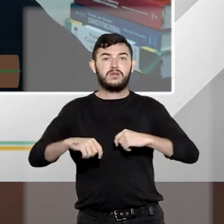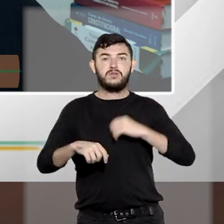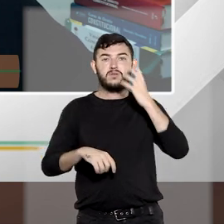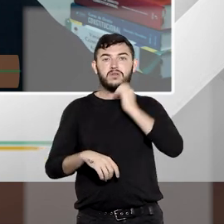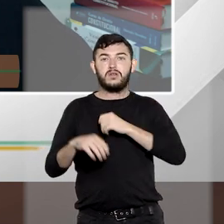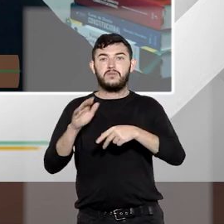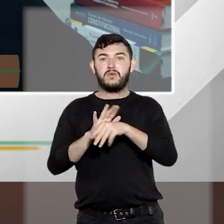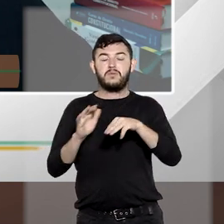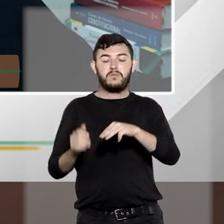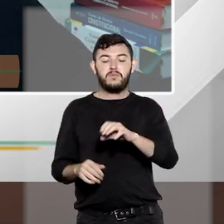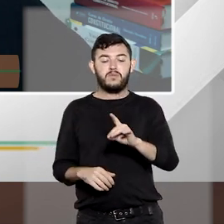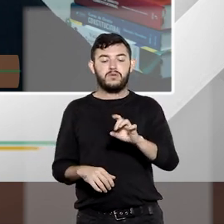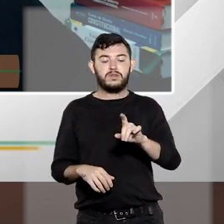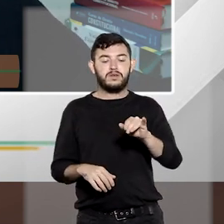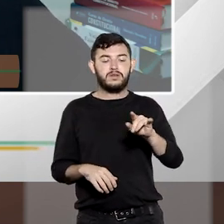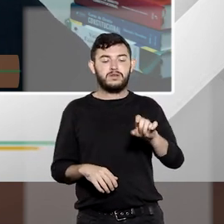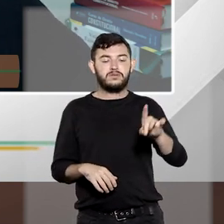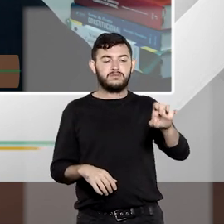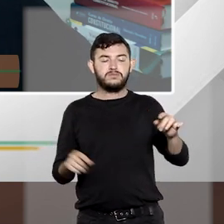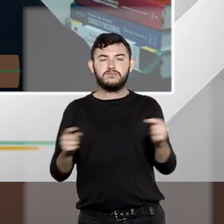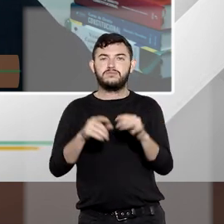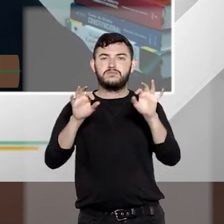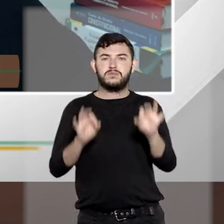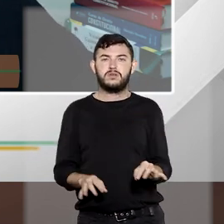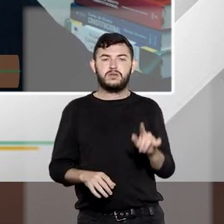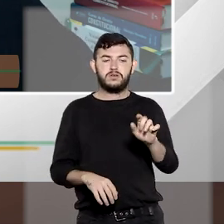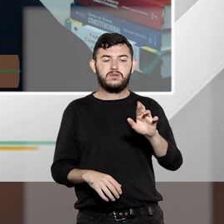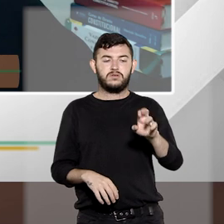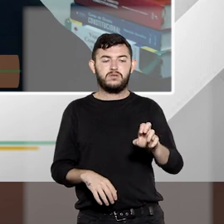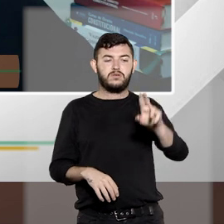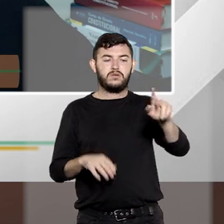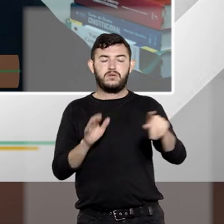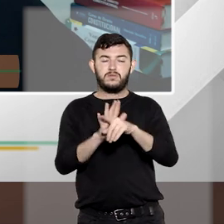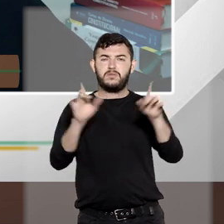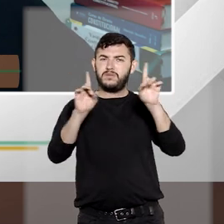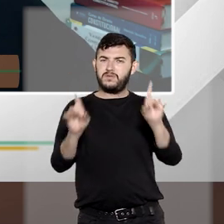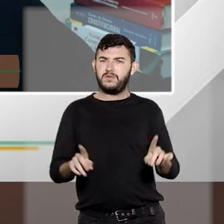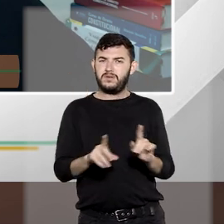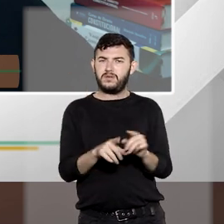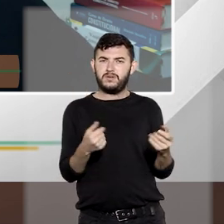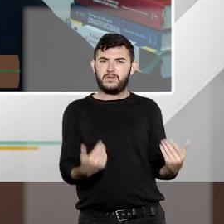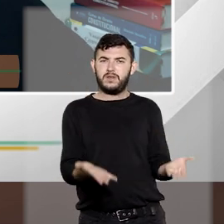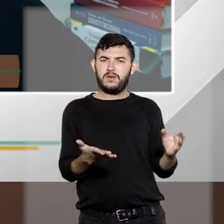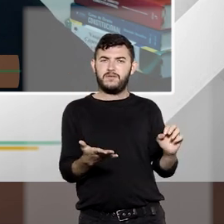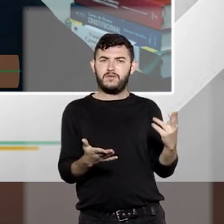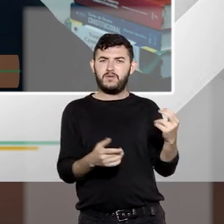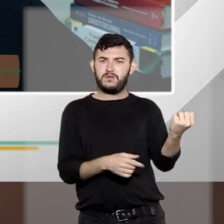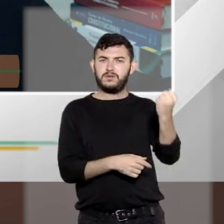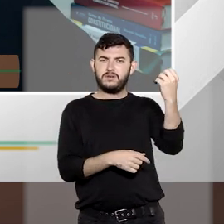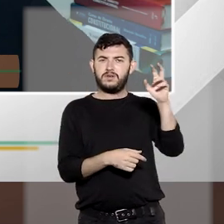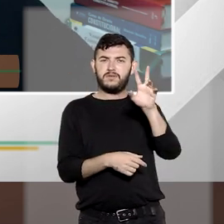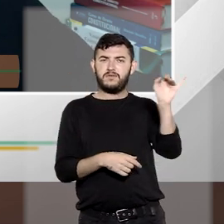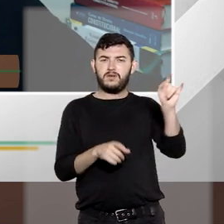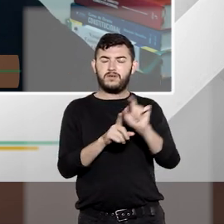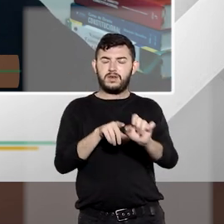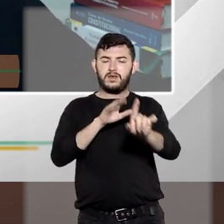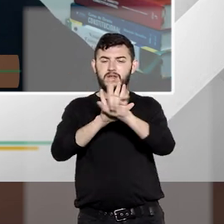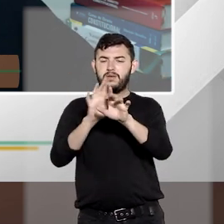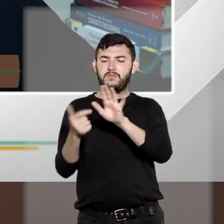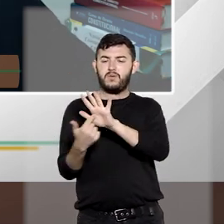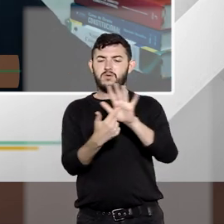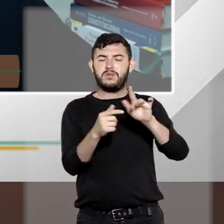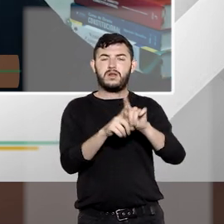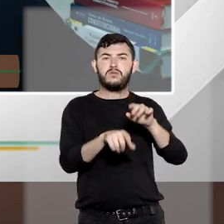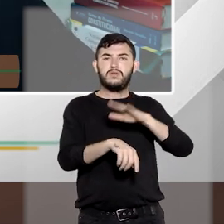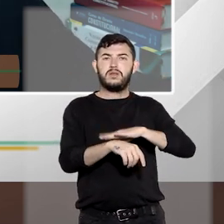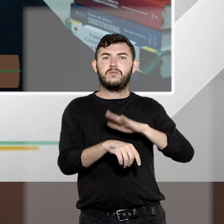Vai variar de acordo com o grau da deficiência, seja leve, moderada ou grave, né? A lei, ela vai dispor sobre o tempo de contribuição reduzido para essa